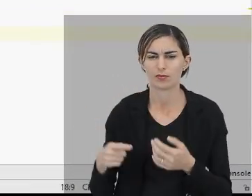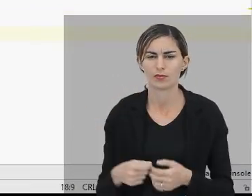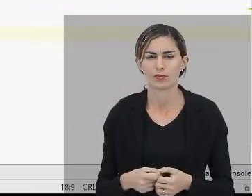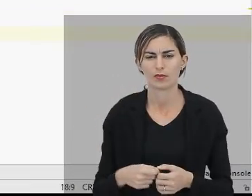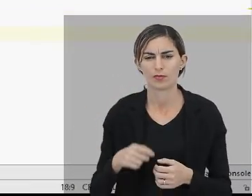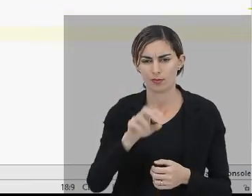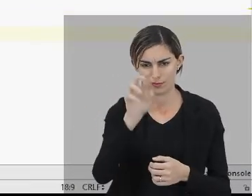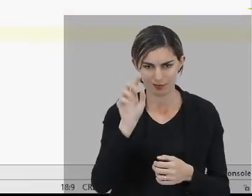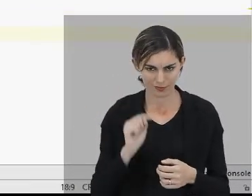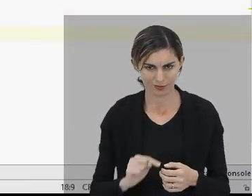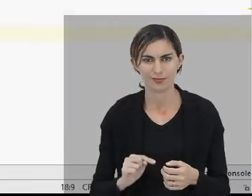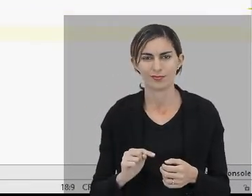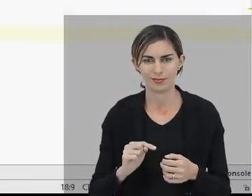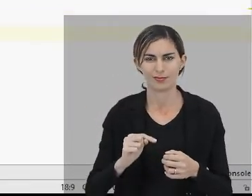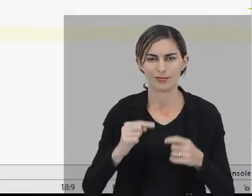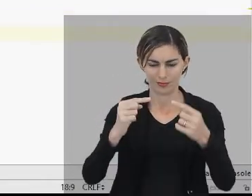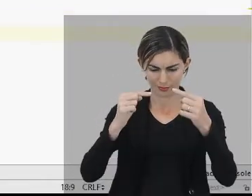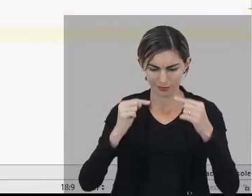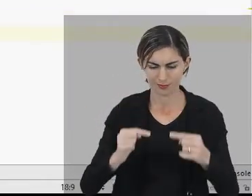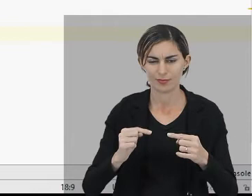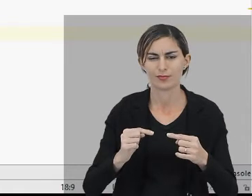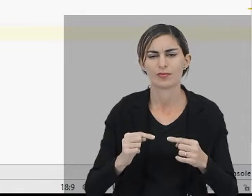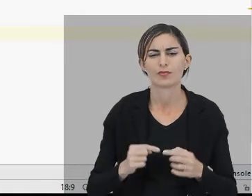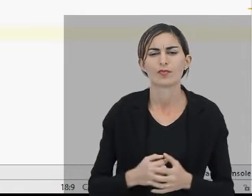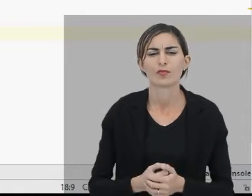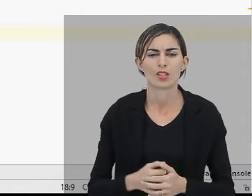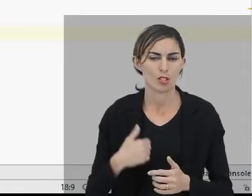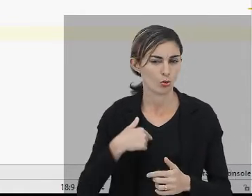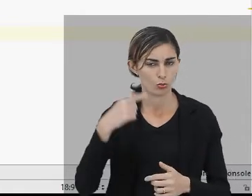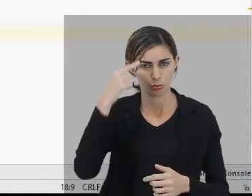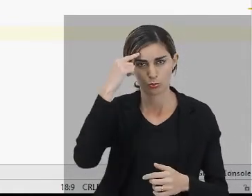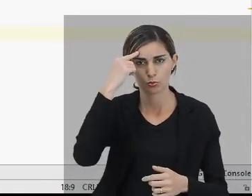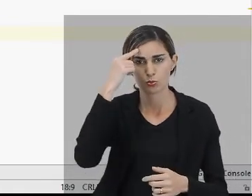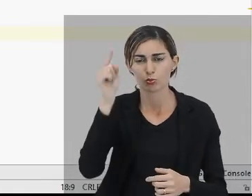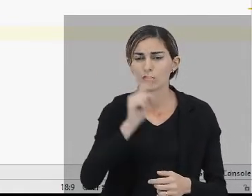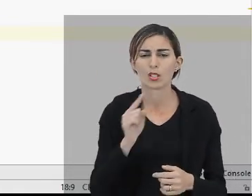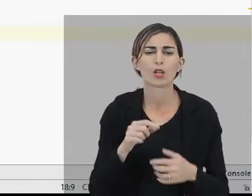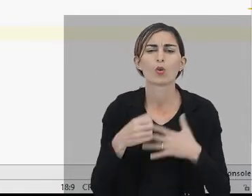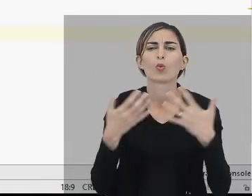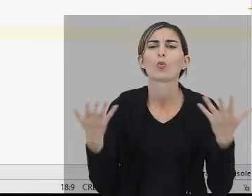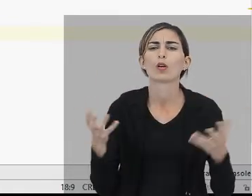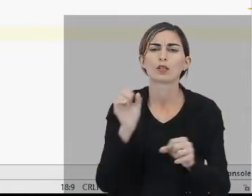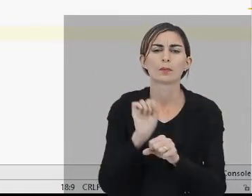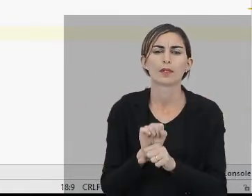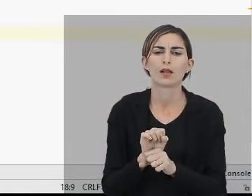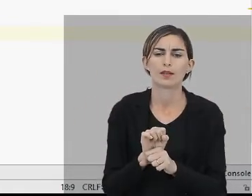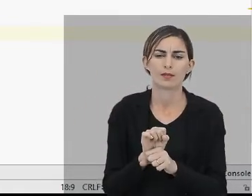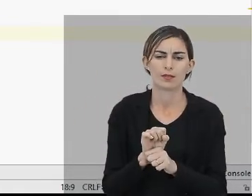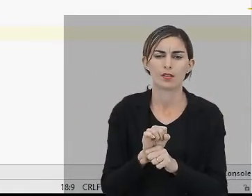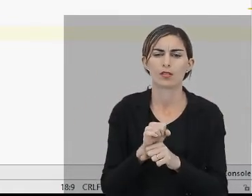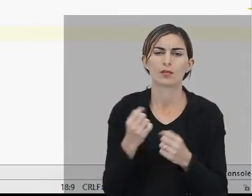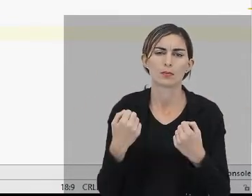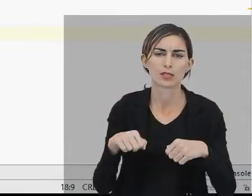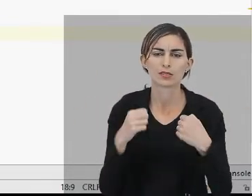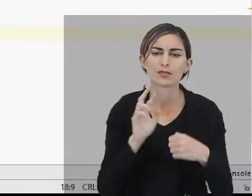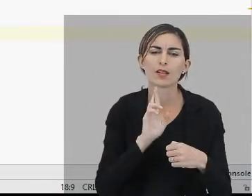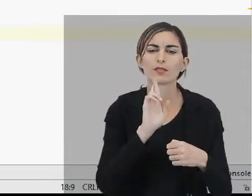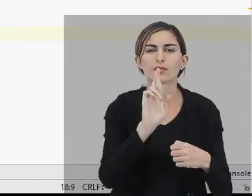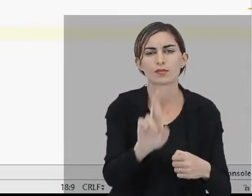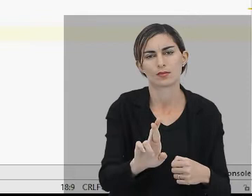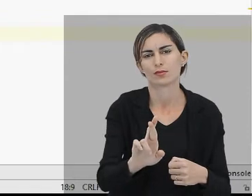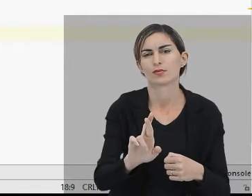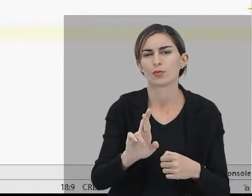que o laço while ele é usado quando a gente não tem uma noção de quando é que vai parar. Ele precisa receber uma